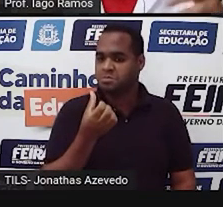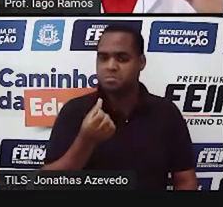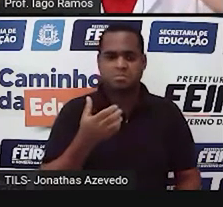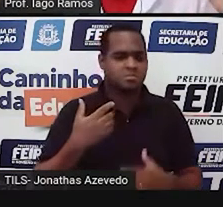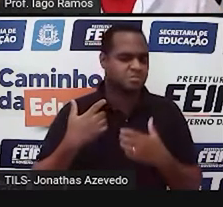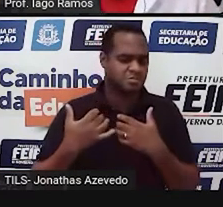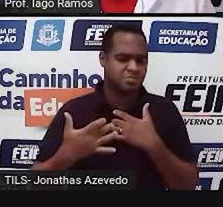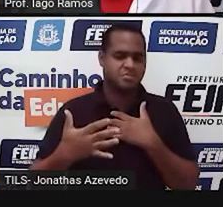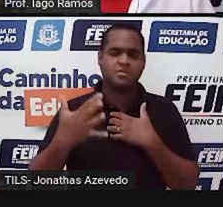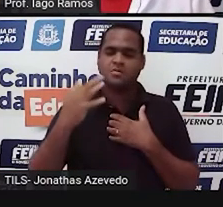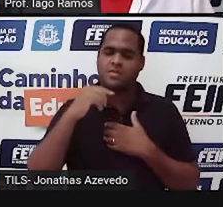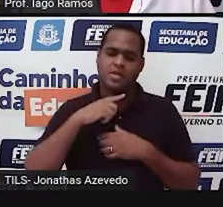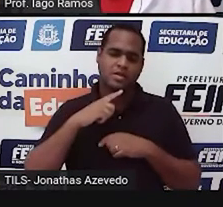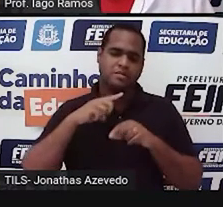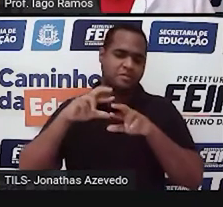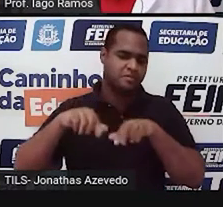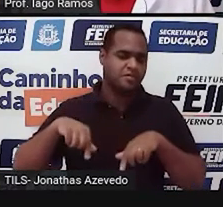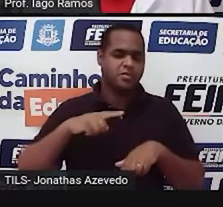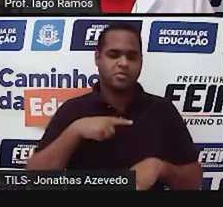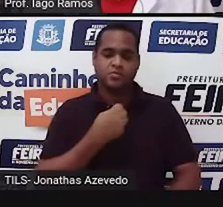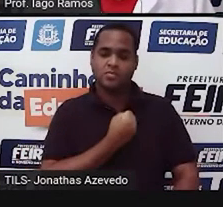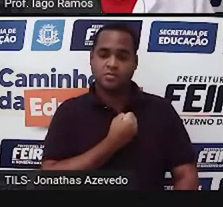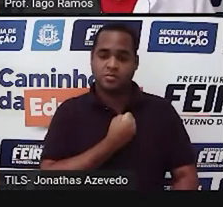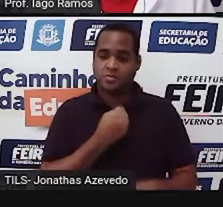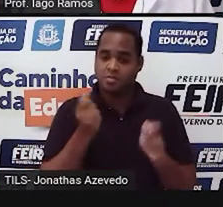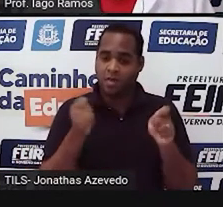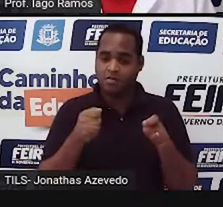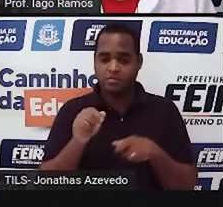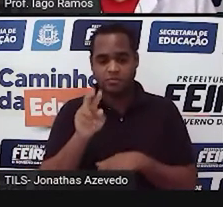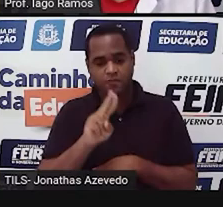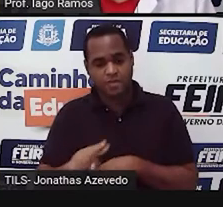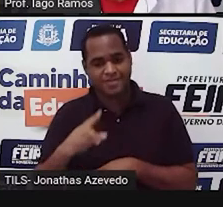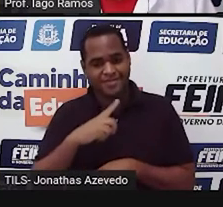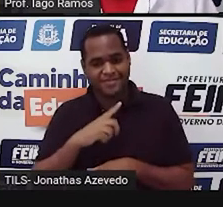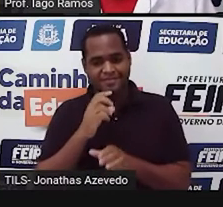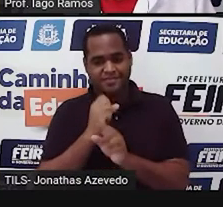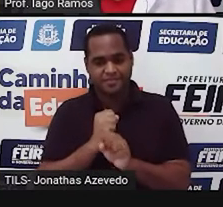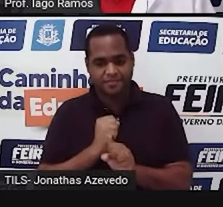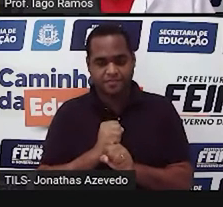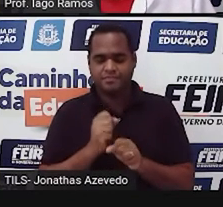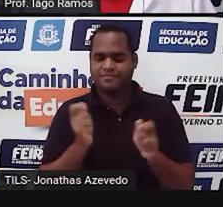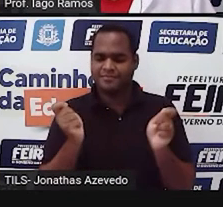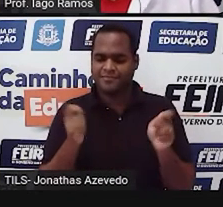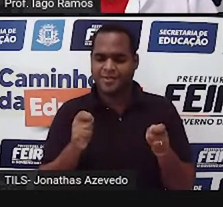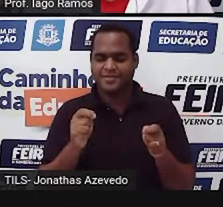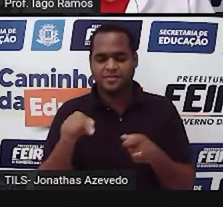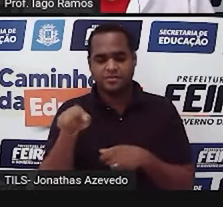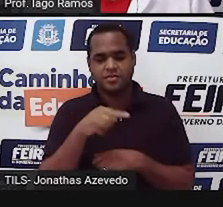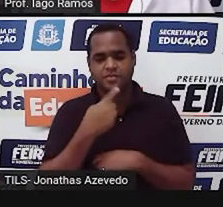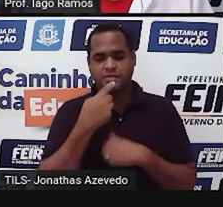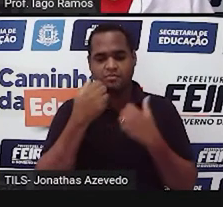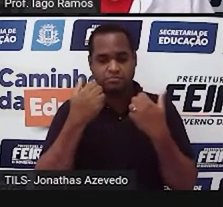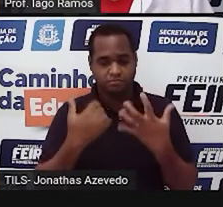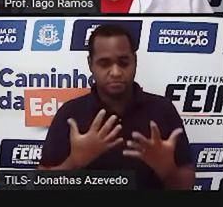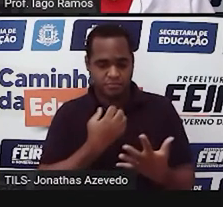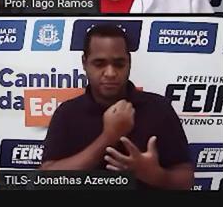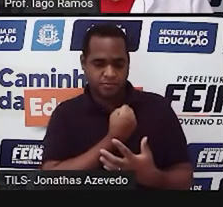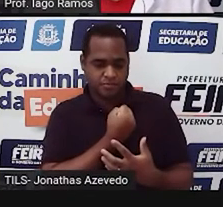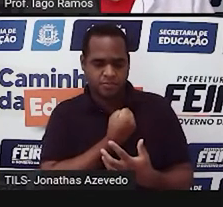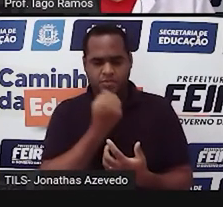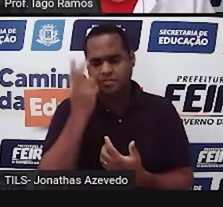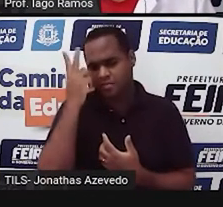e por aí vai né tudo que foi o número que a gente usa para contar a gente está falando de números naturais